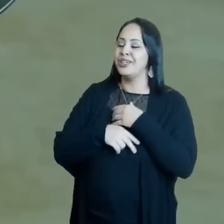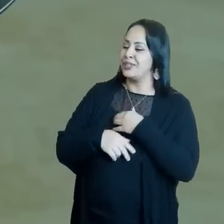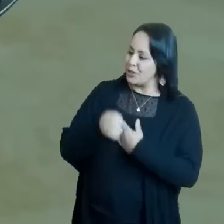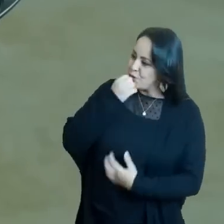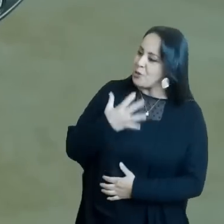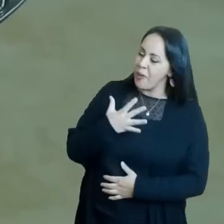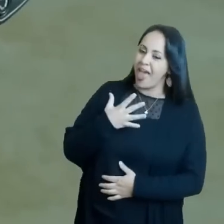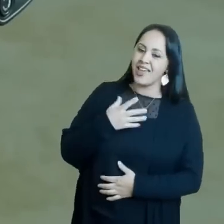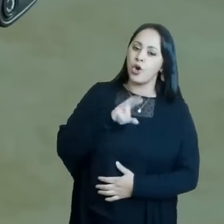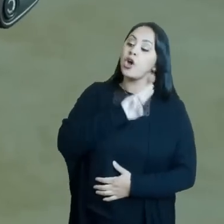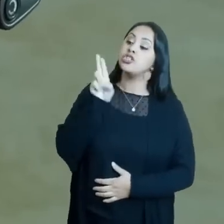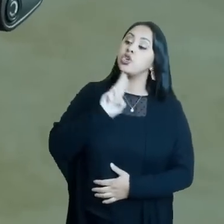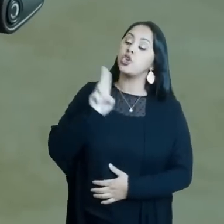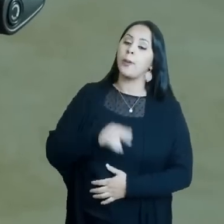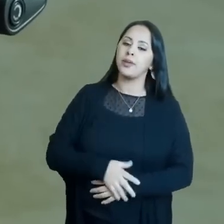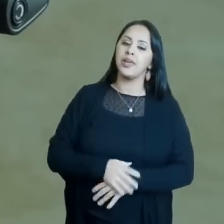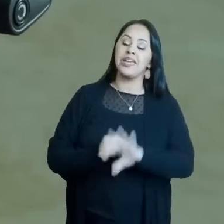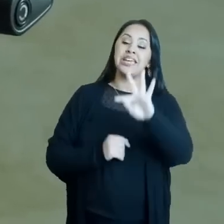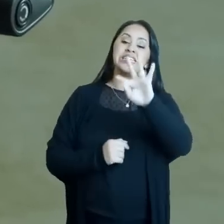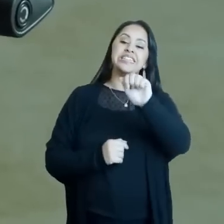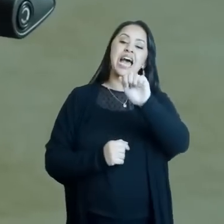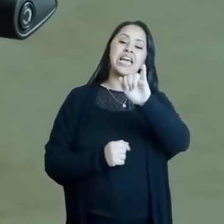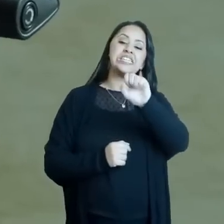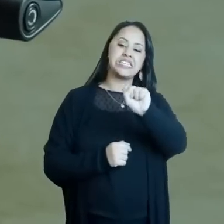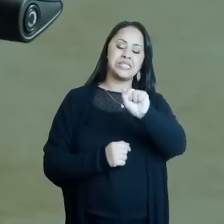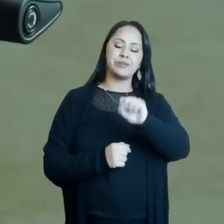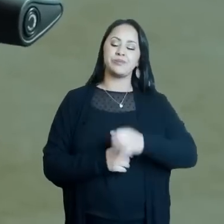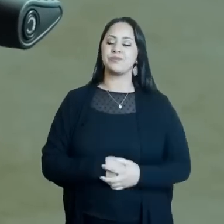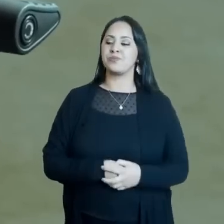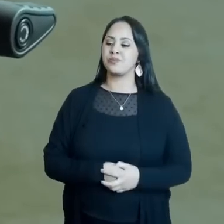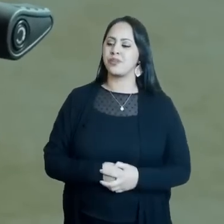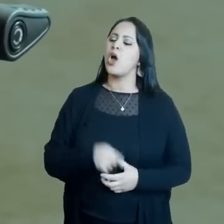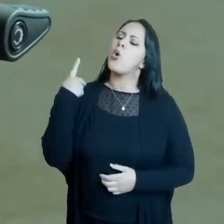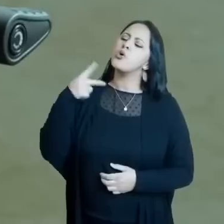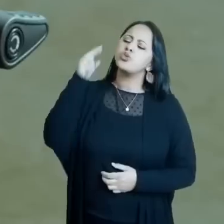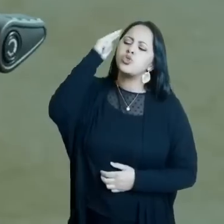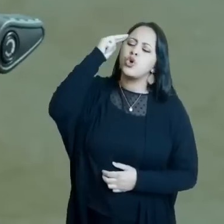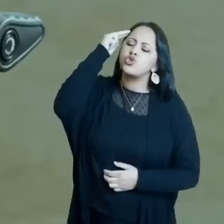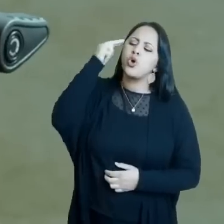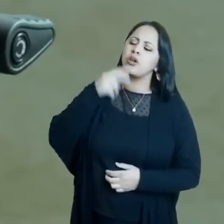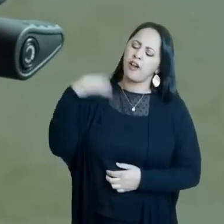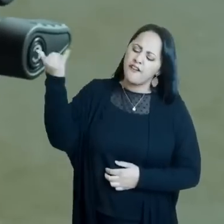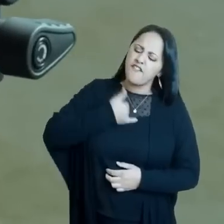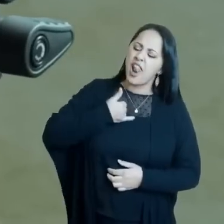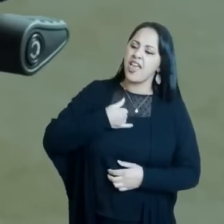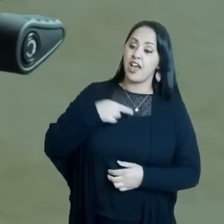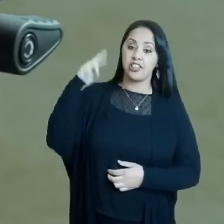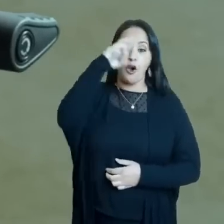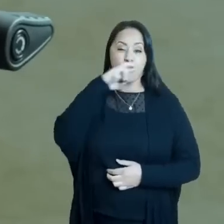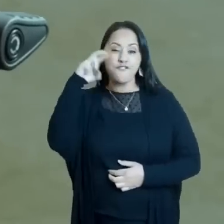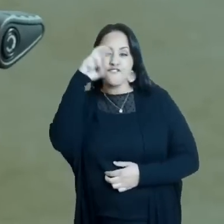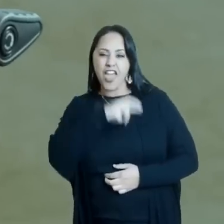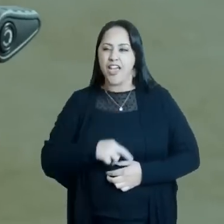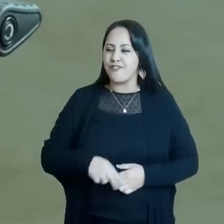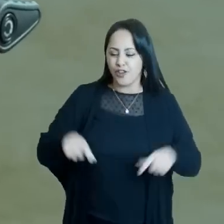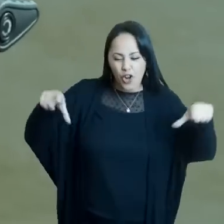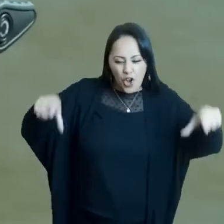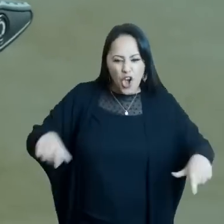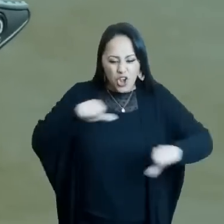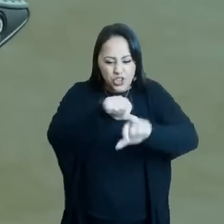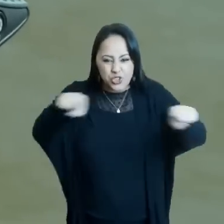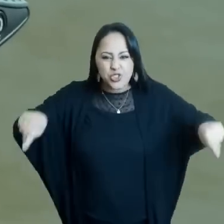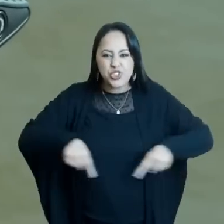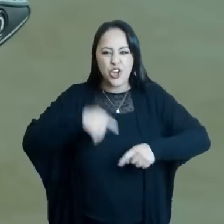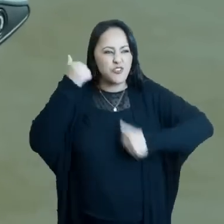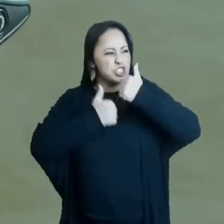nome? É Thaís. E aí, Thaís? Qual é o seu sonho, Thaís? Aproveita que você já tá aqui ao vivo, no estádio de futebol,